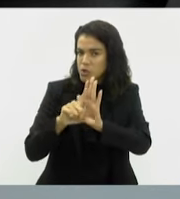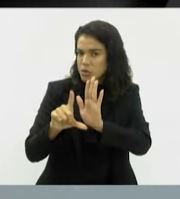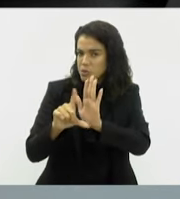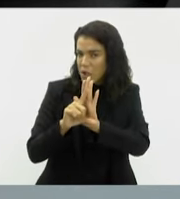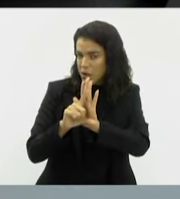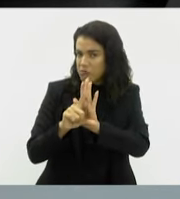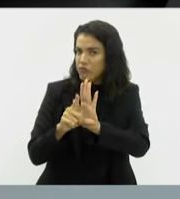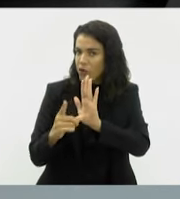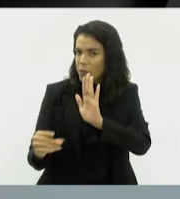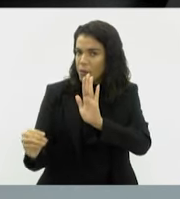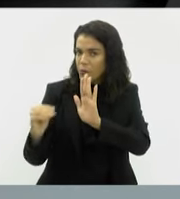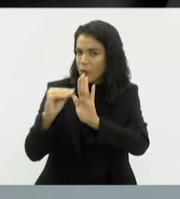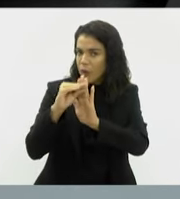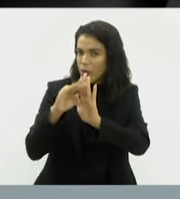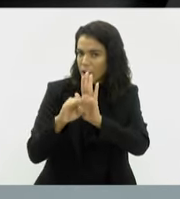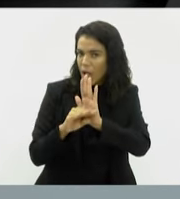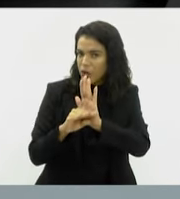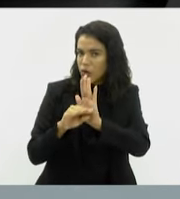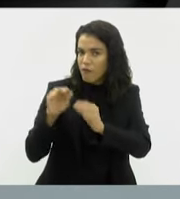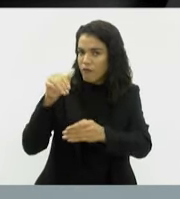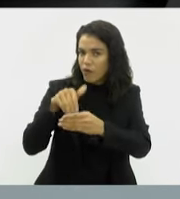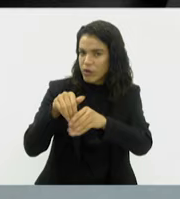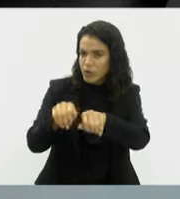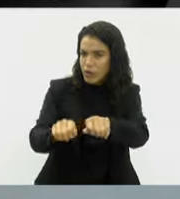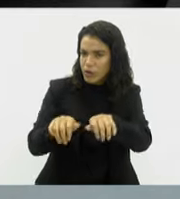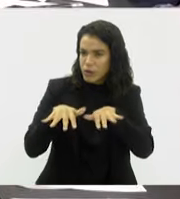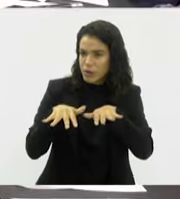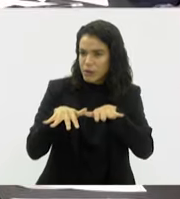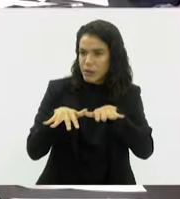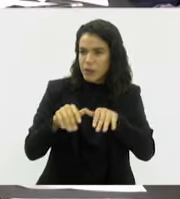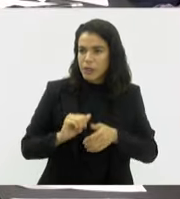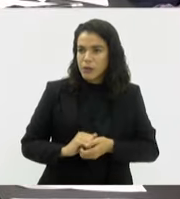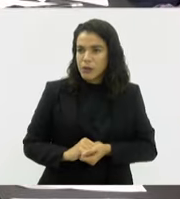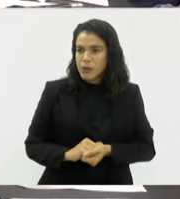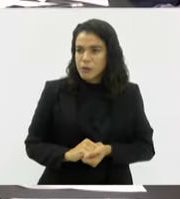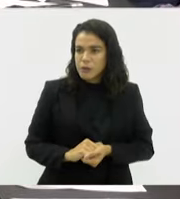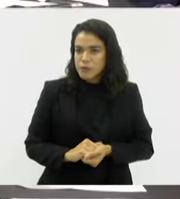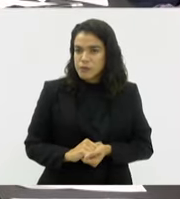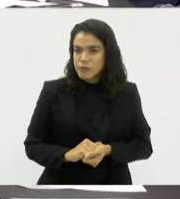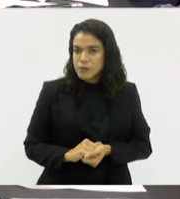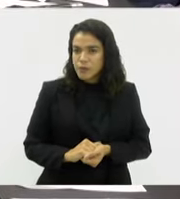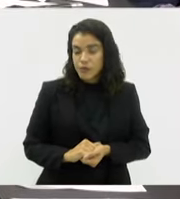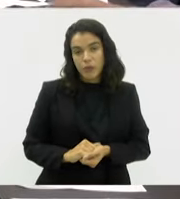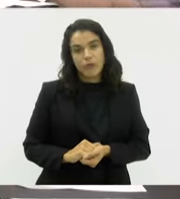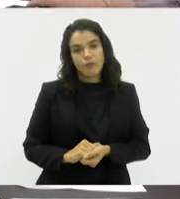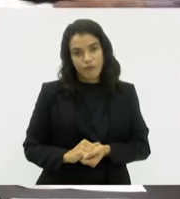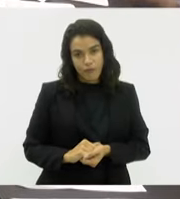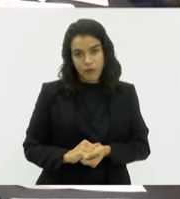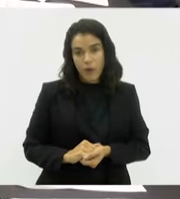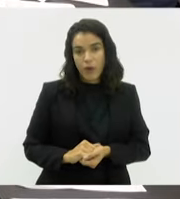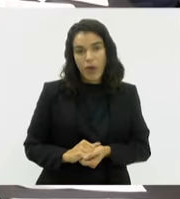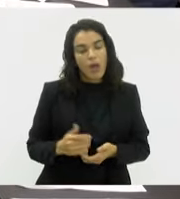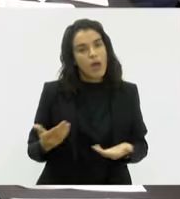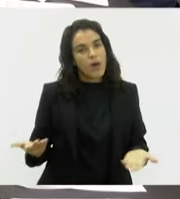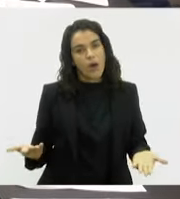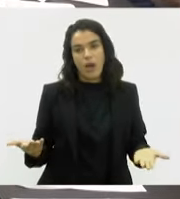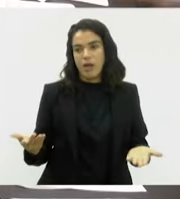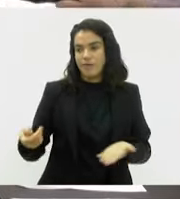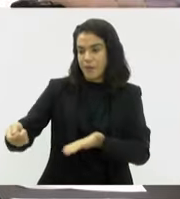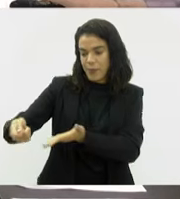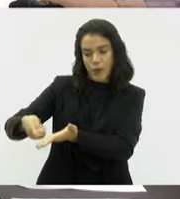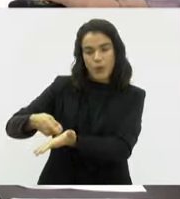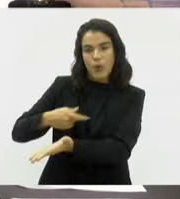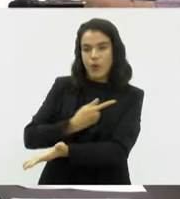ser pautado e foi a plenário. Já está para autógrafo. Bom, foi para autógrafo. Olha, se está para